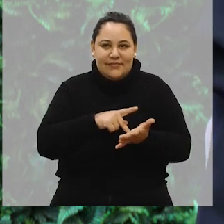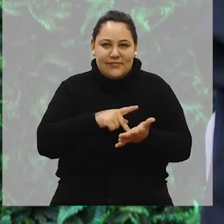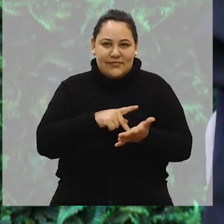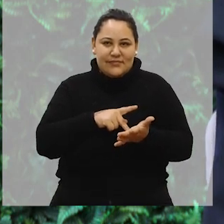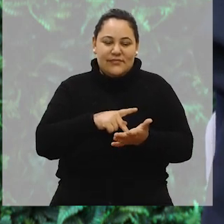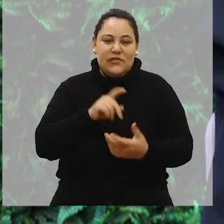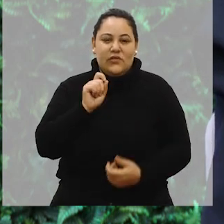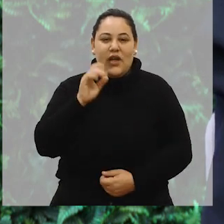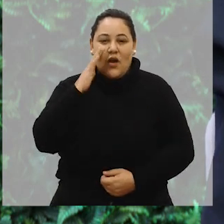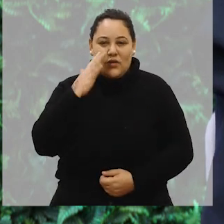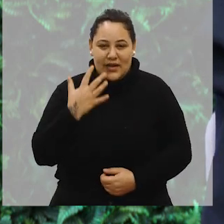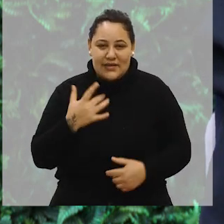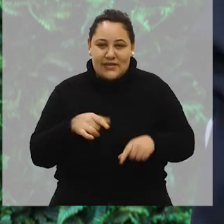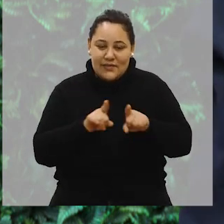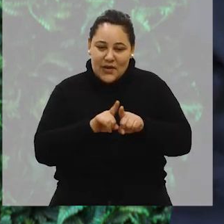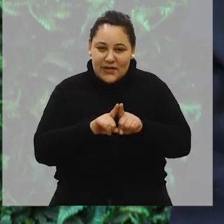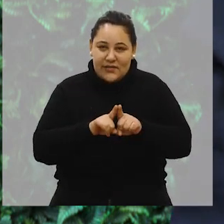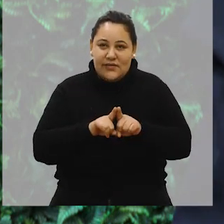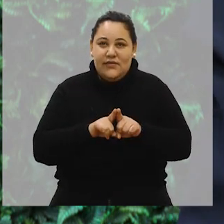E no caso